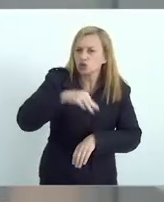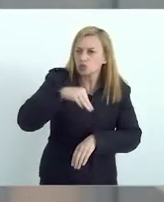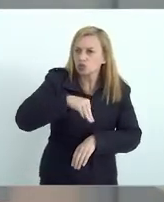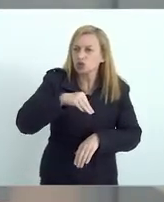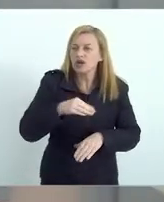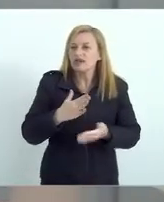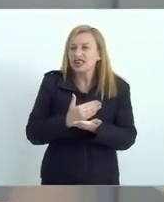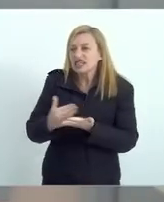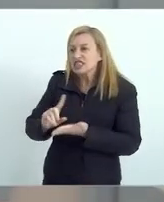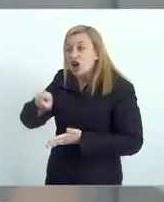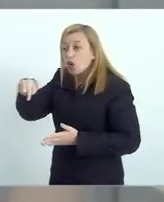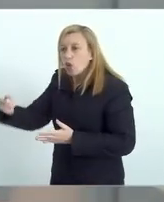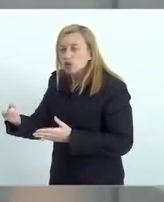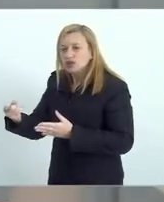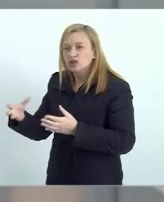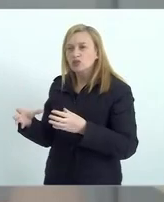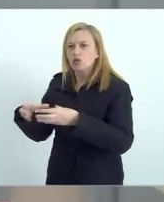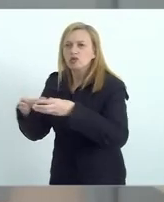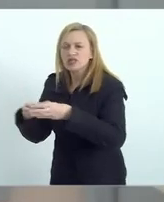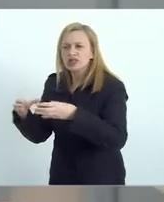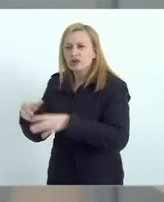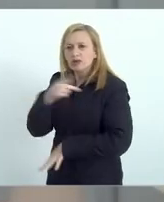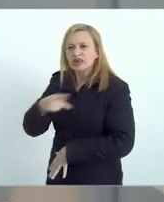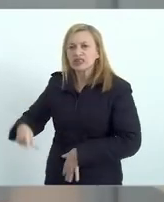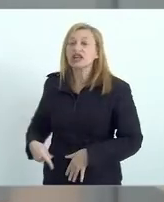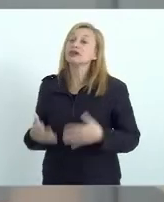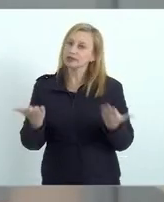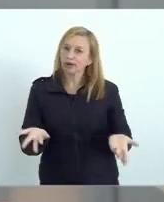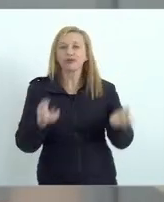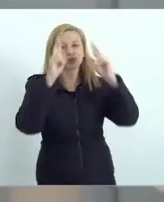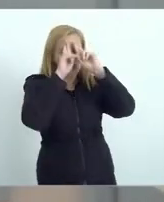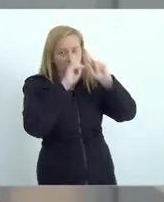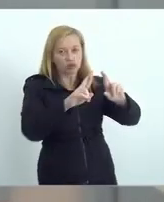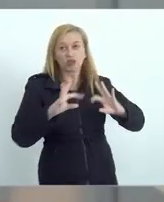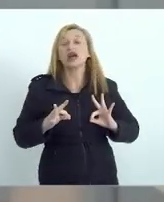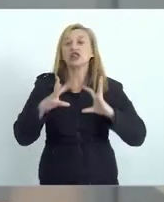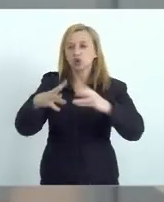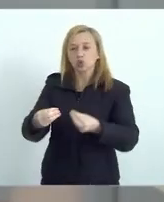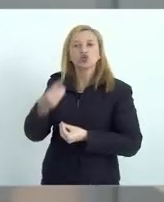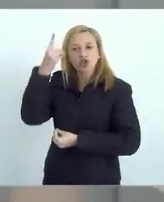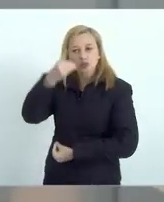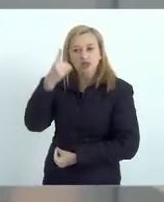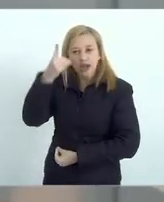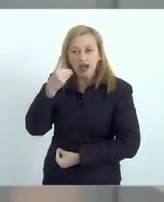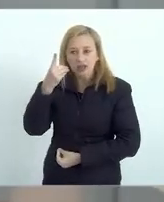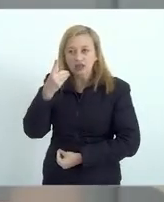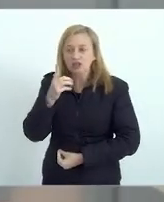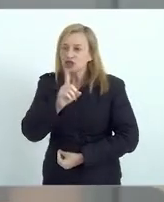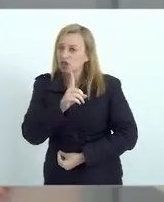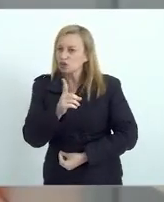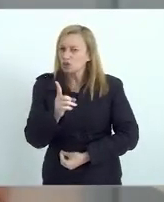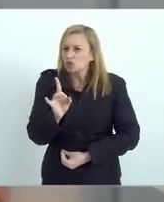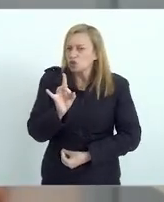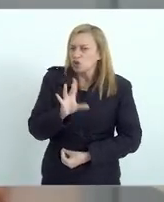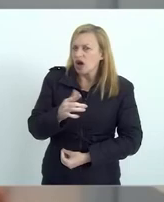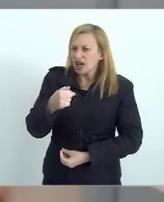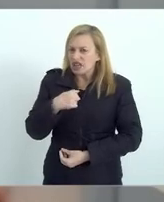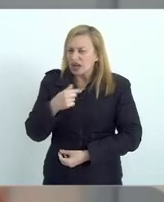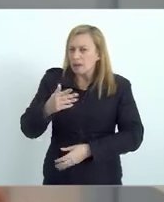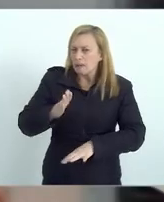presidência de outra comissão E aí o respeito a todo mandato legislativo não somos aqui